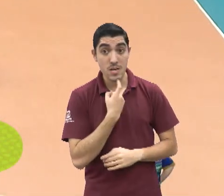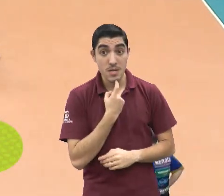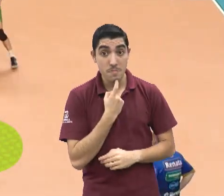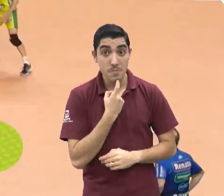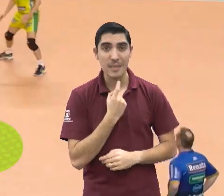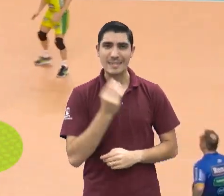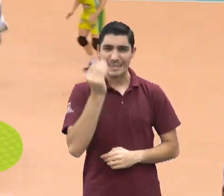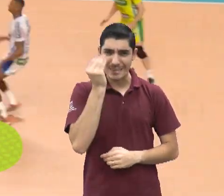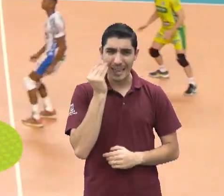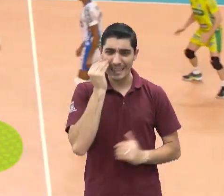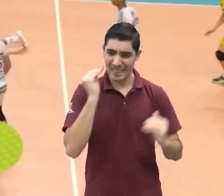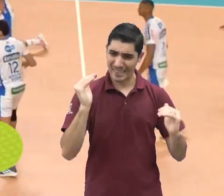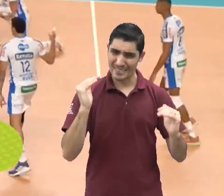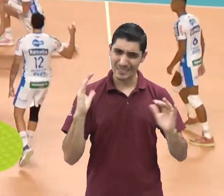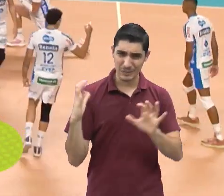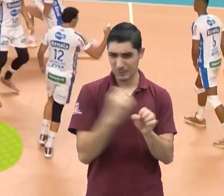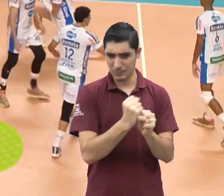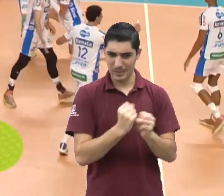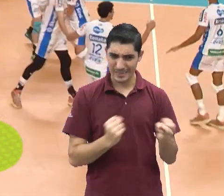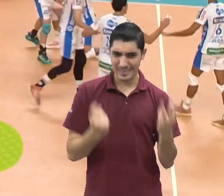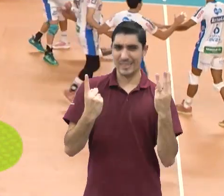lutava para fechar o jogo em 3-1.